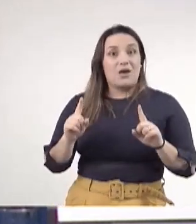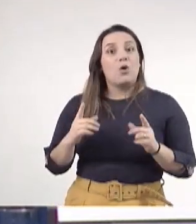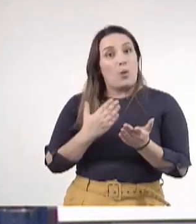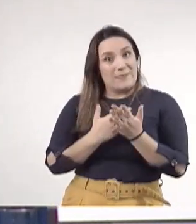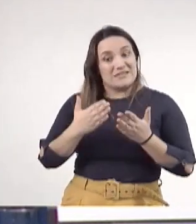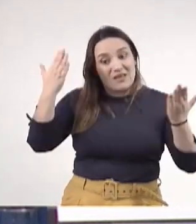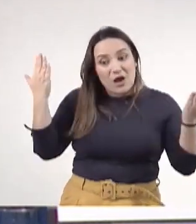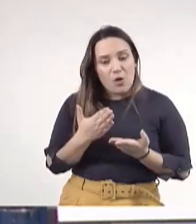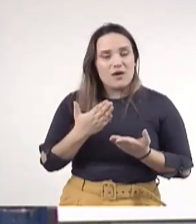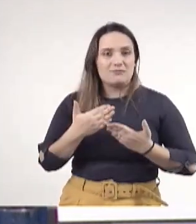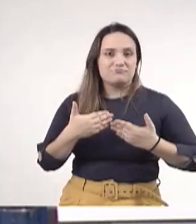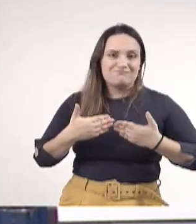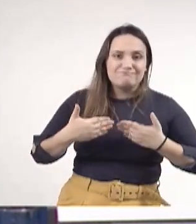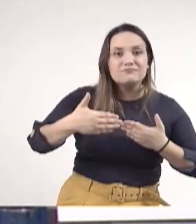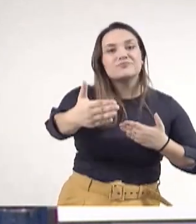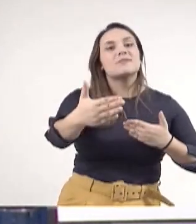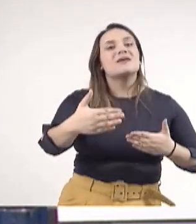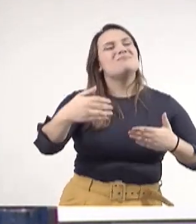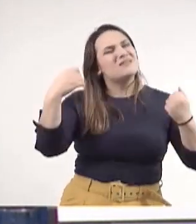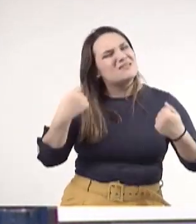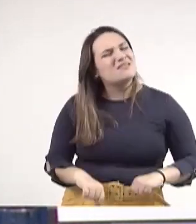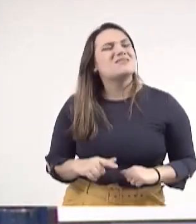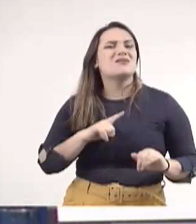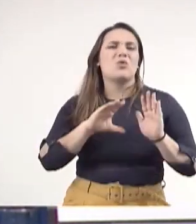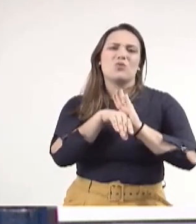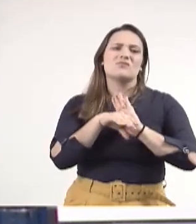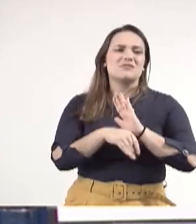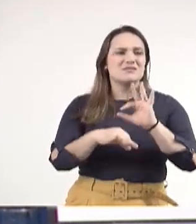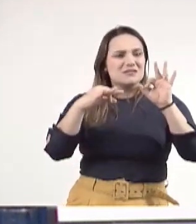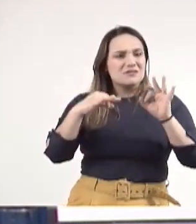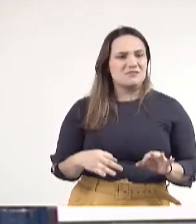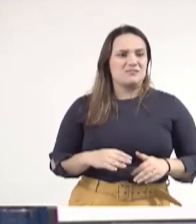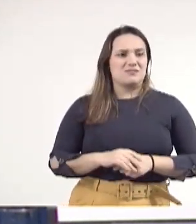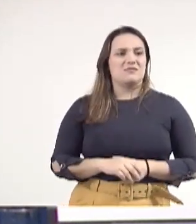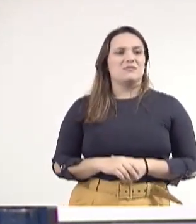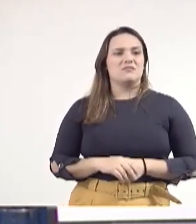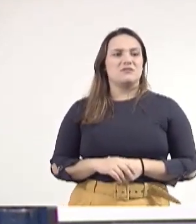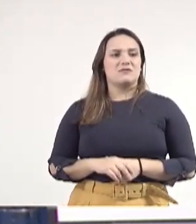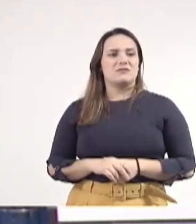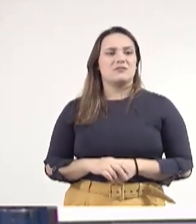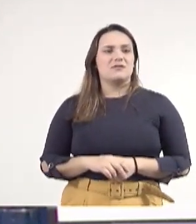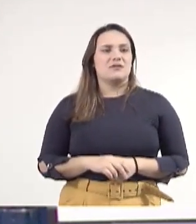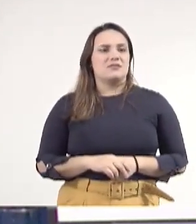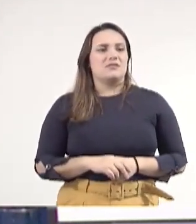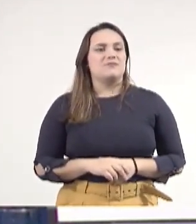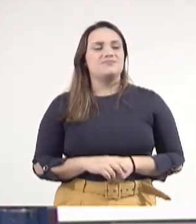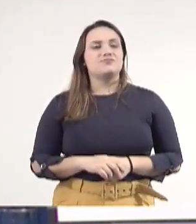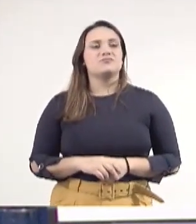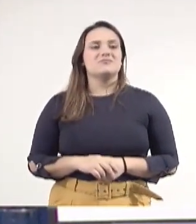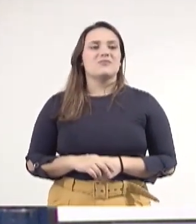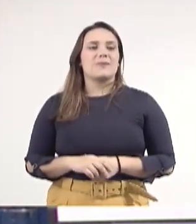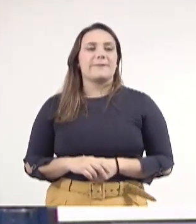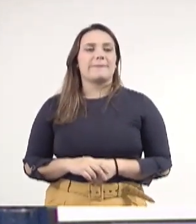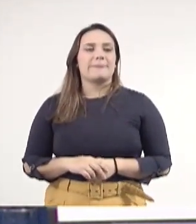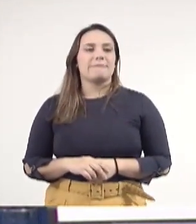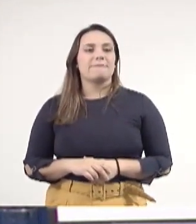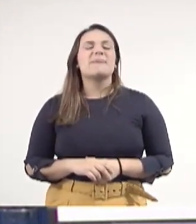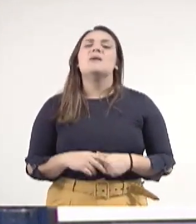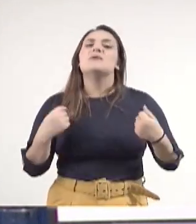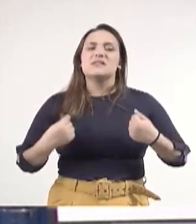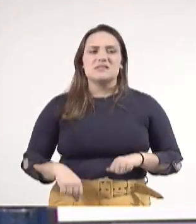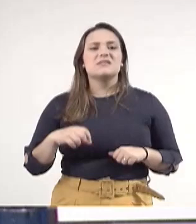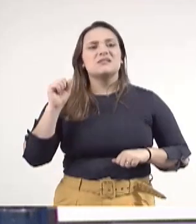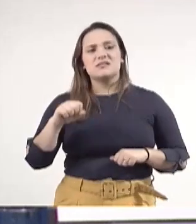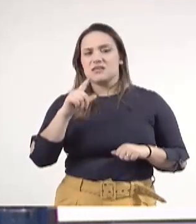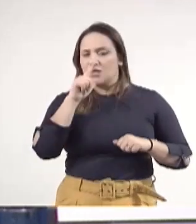frente é importante ter esses conceitos, mas sabendo que se nós precisamos usar os nossos rios